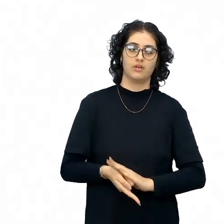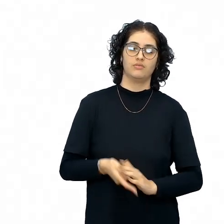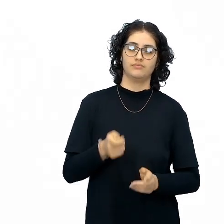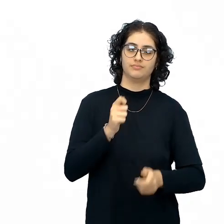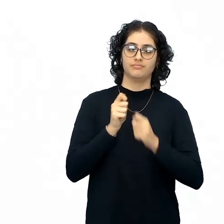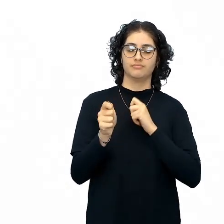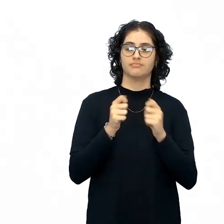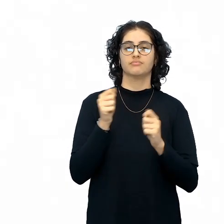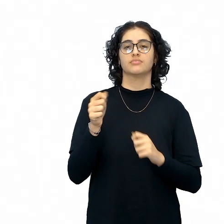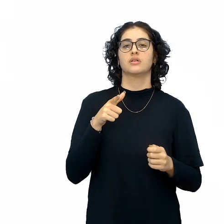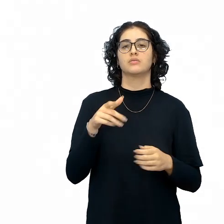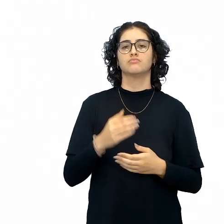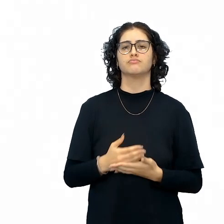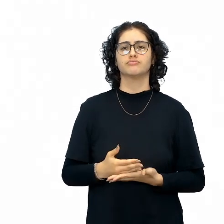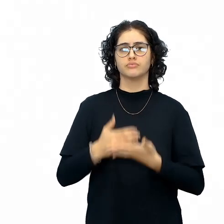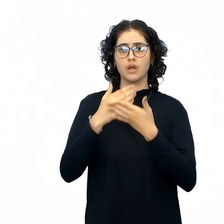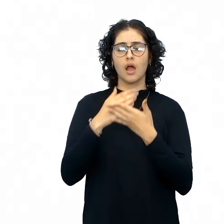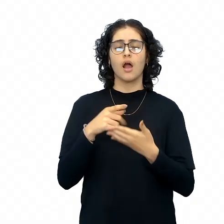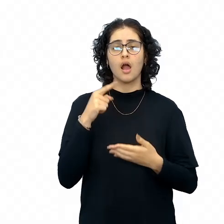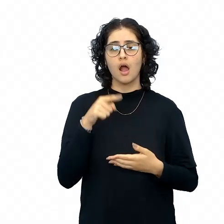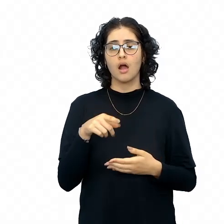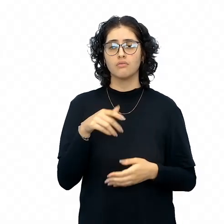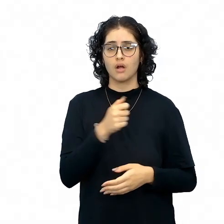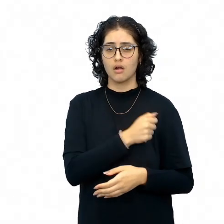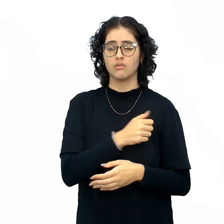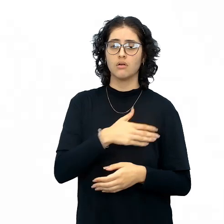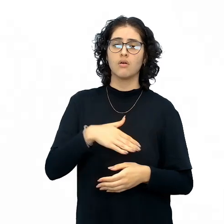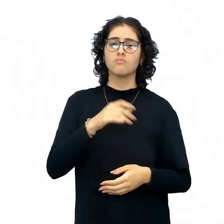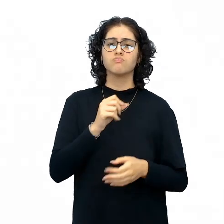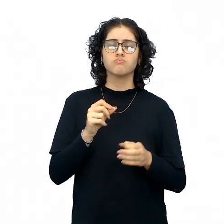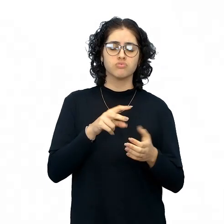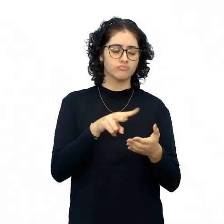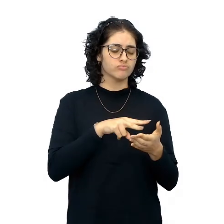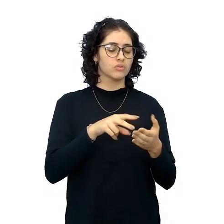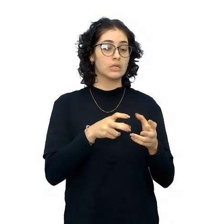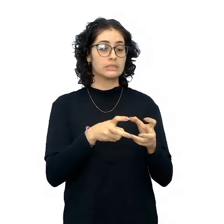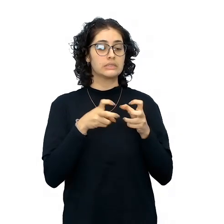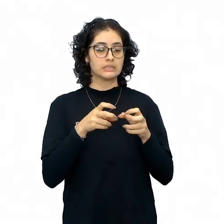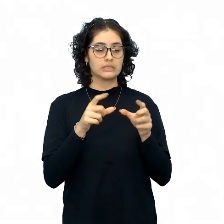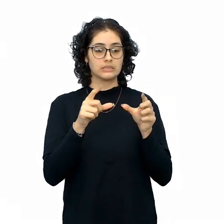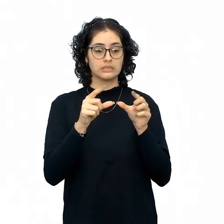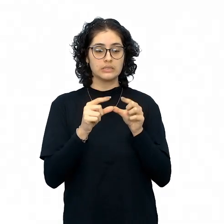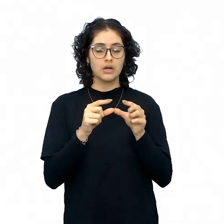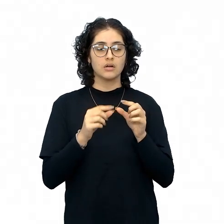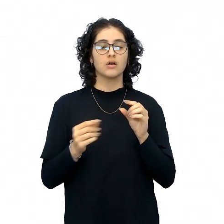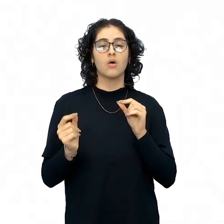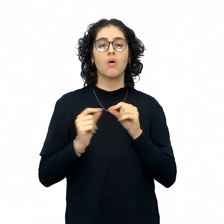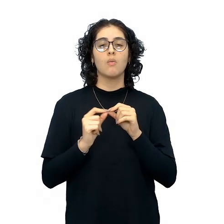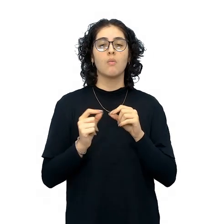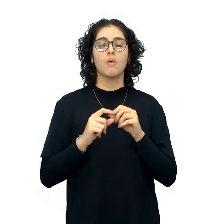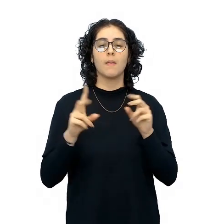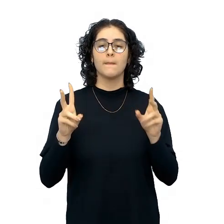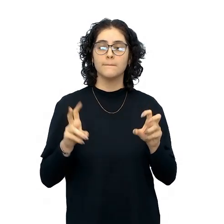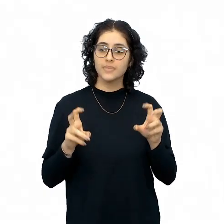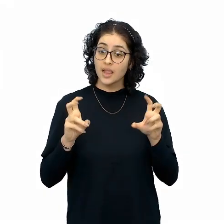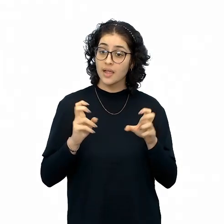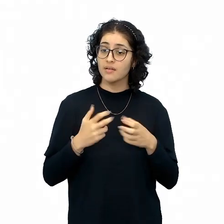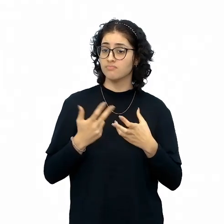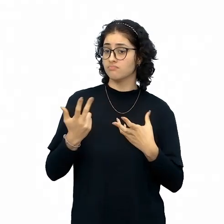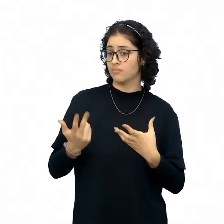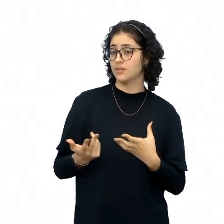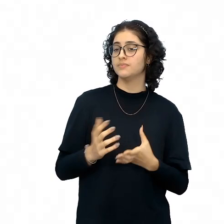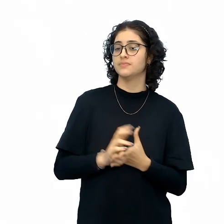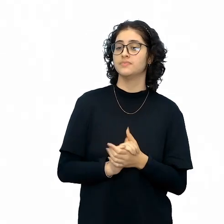professor, para que eles façam síntese do texto, não é? Síntese em relação à temática, síntese em